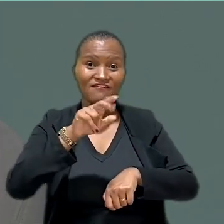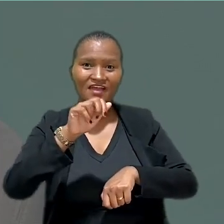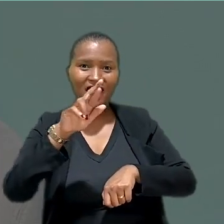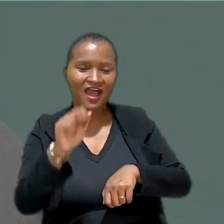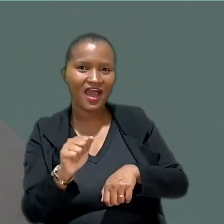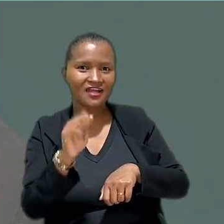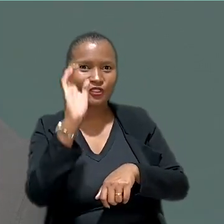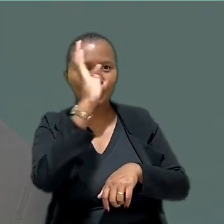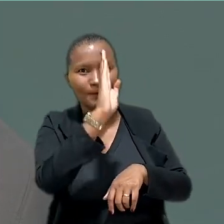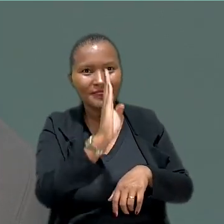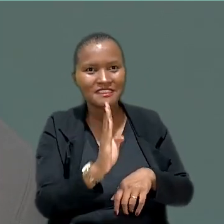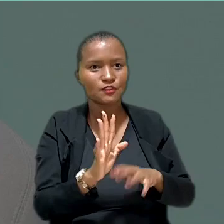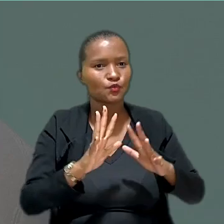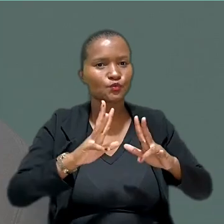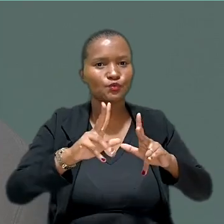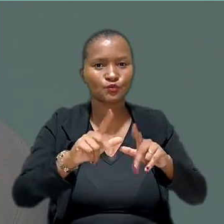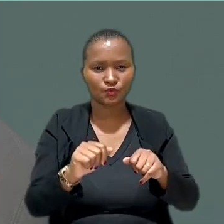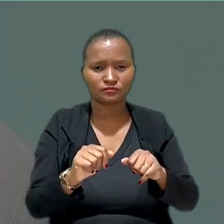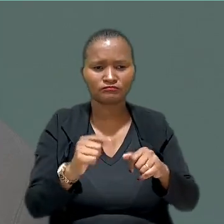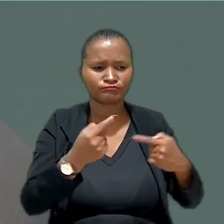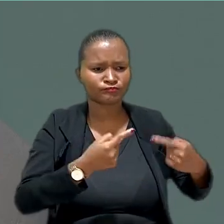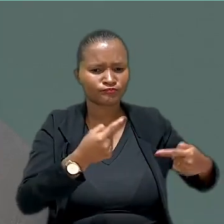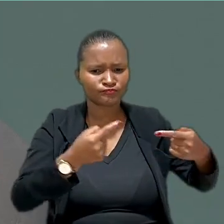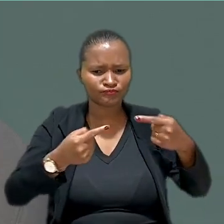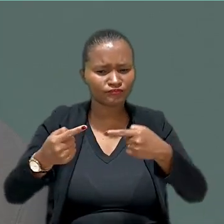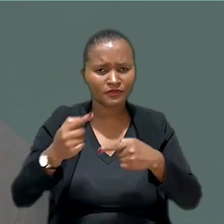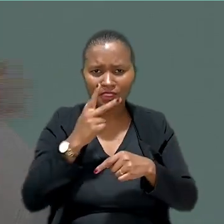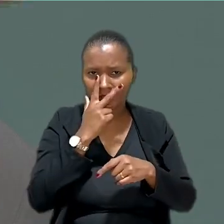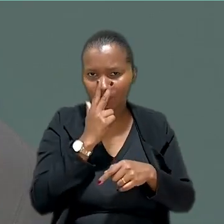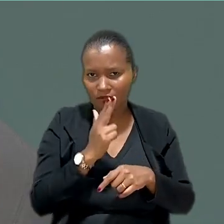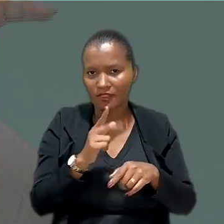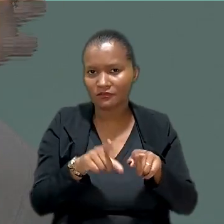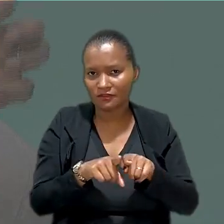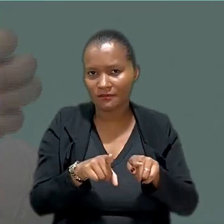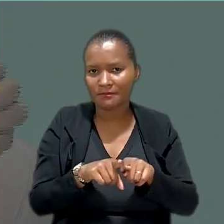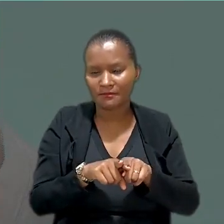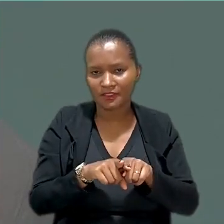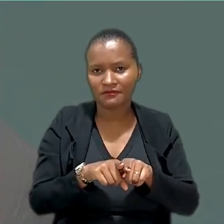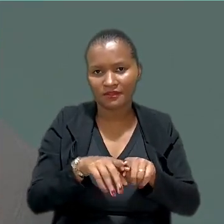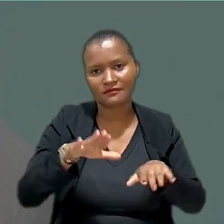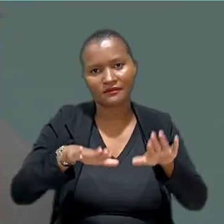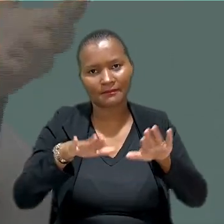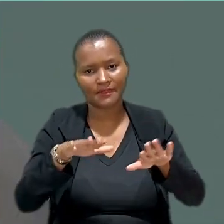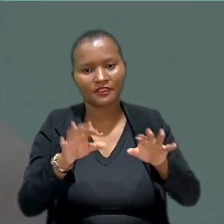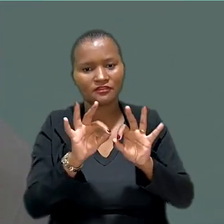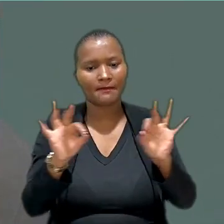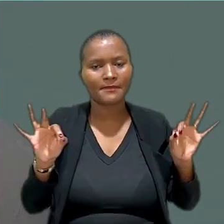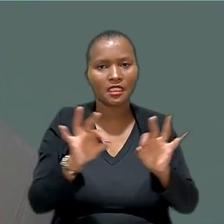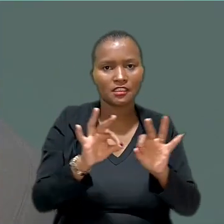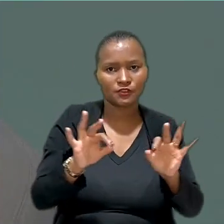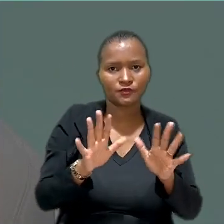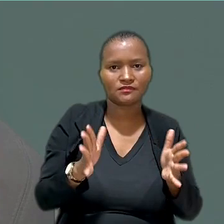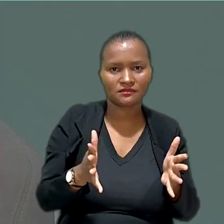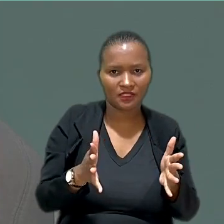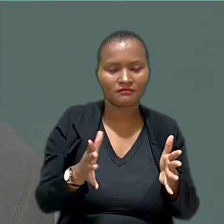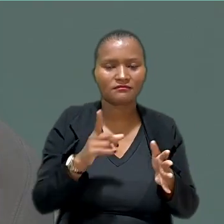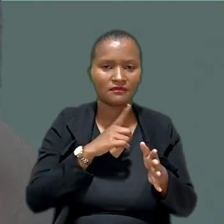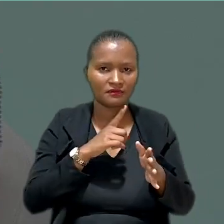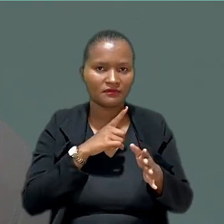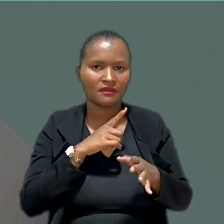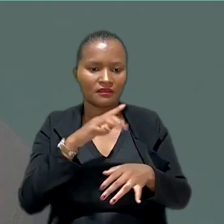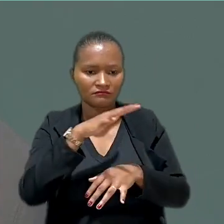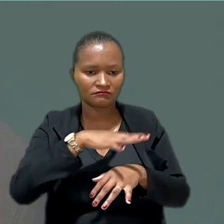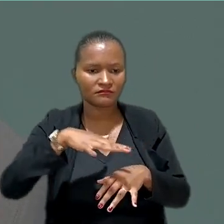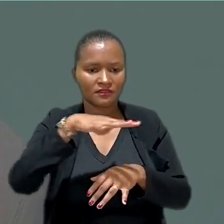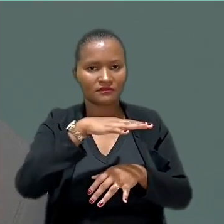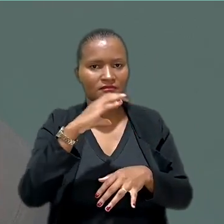do Brasil inteiro e concorrem em igualdade de condições também, de acordo com o porte da respectiva vara. Tem uma